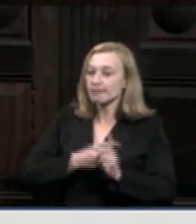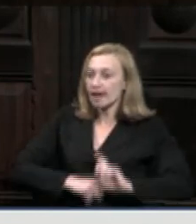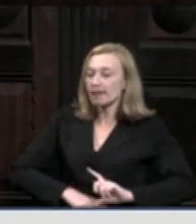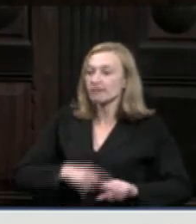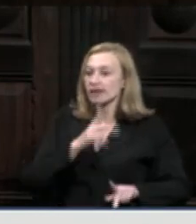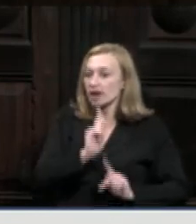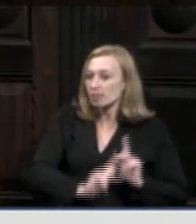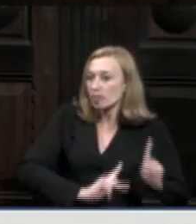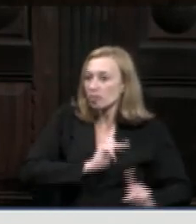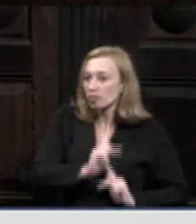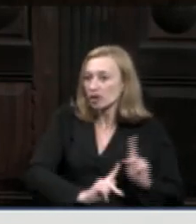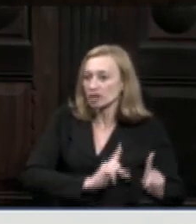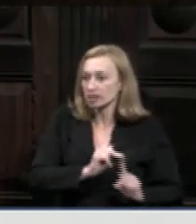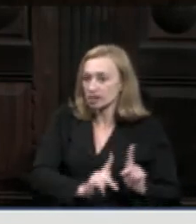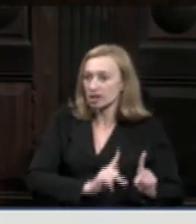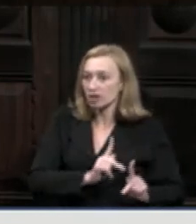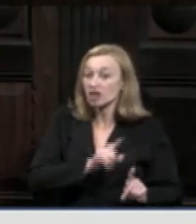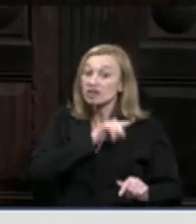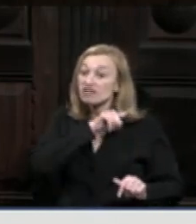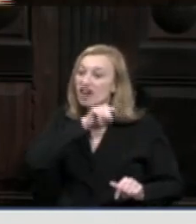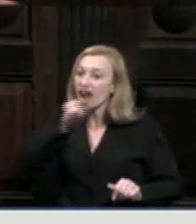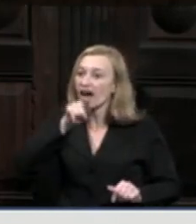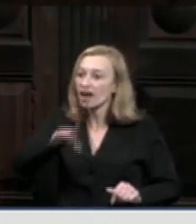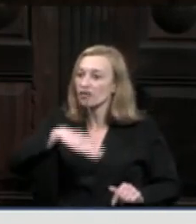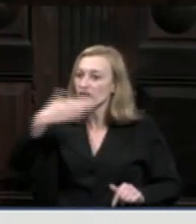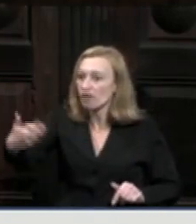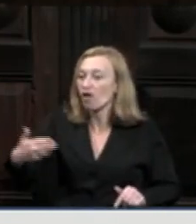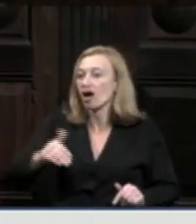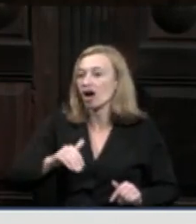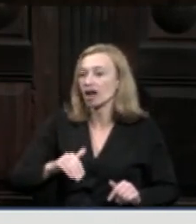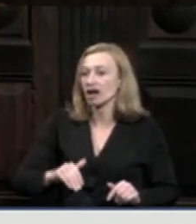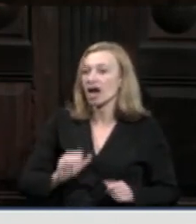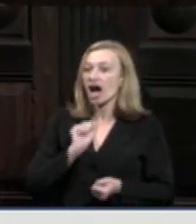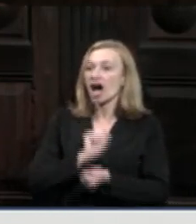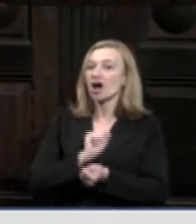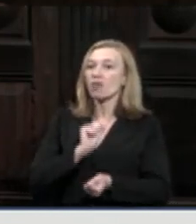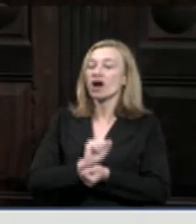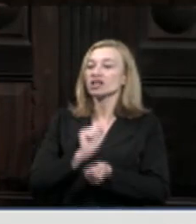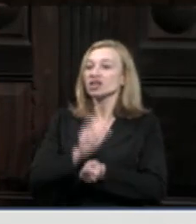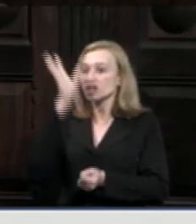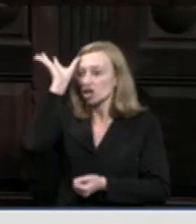população que fica lá fora